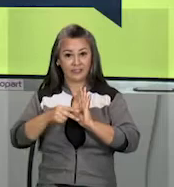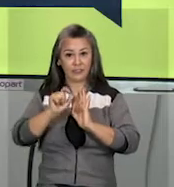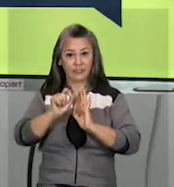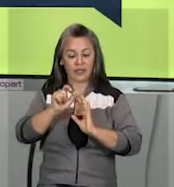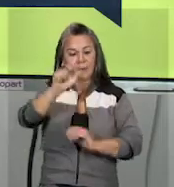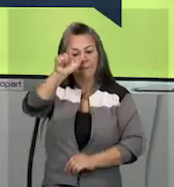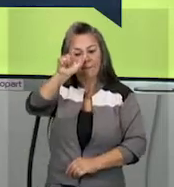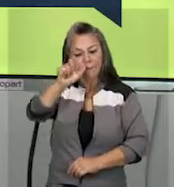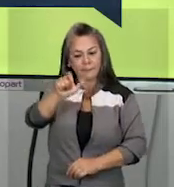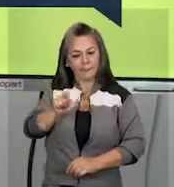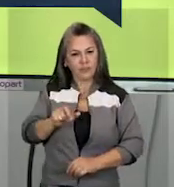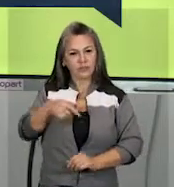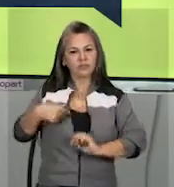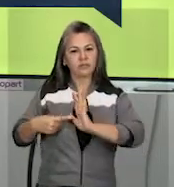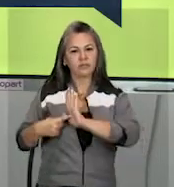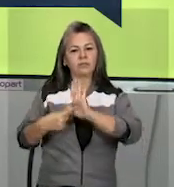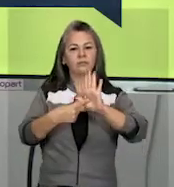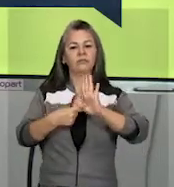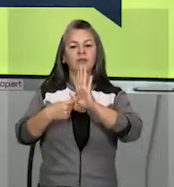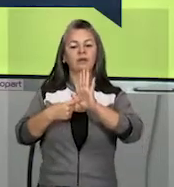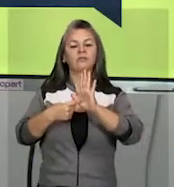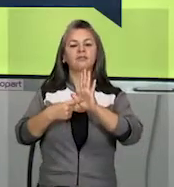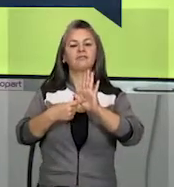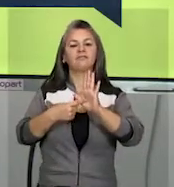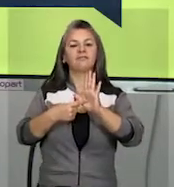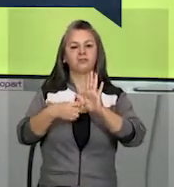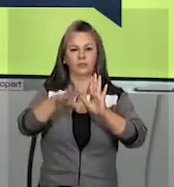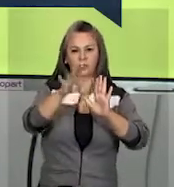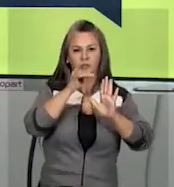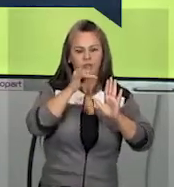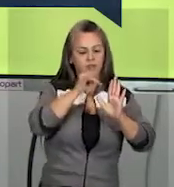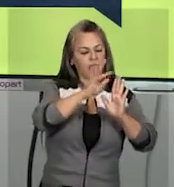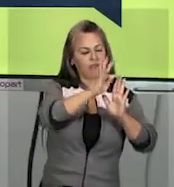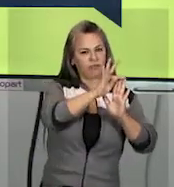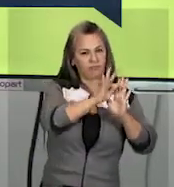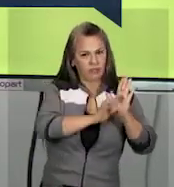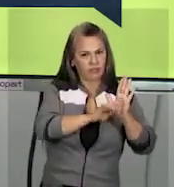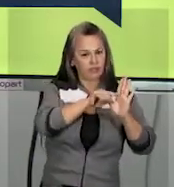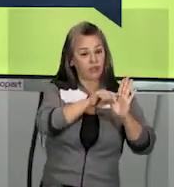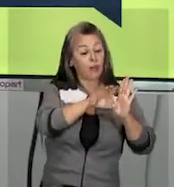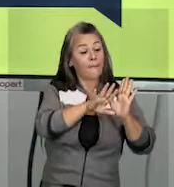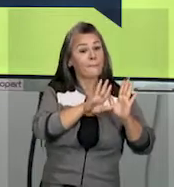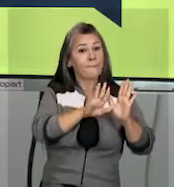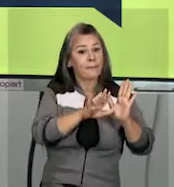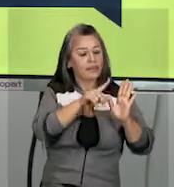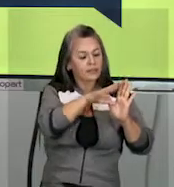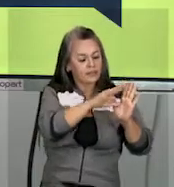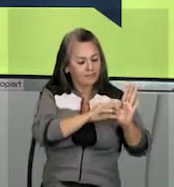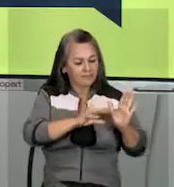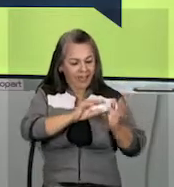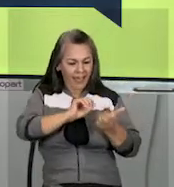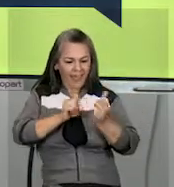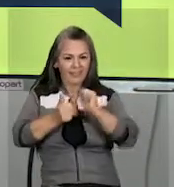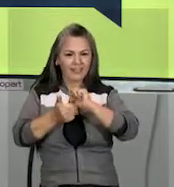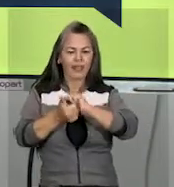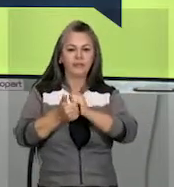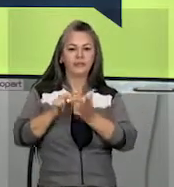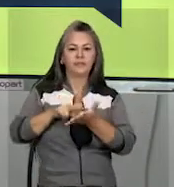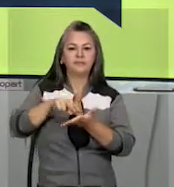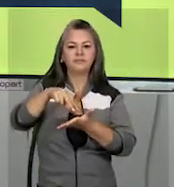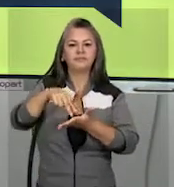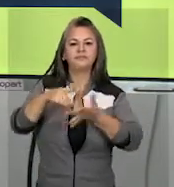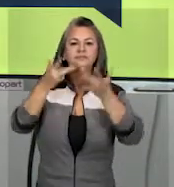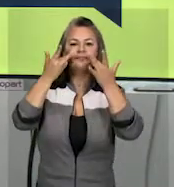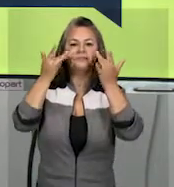vão representar o texto. Quer dizer, em ação, é o texto em ação. Muitas vezes você pega um livro e vai ler,